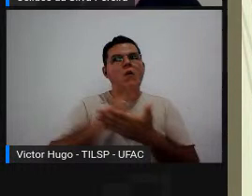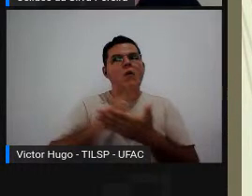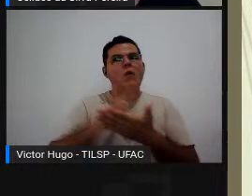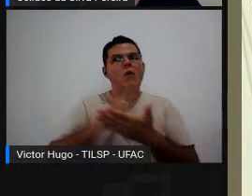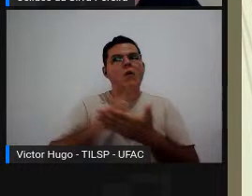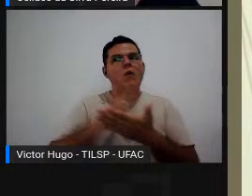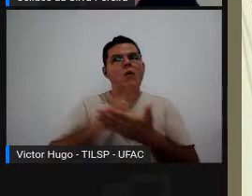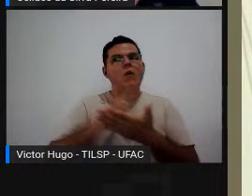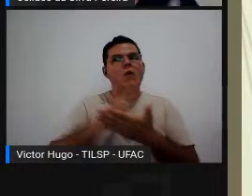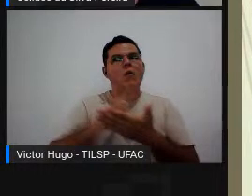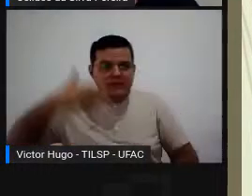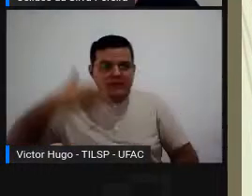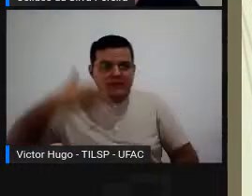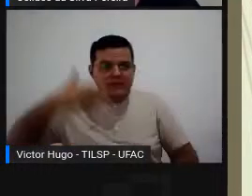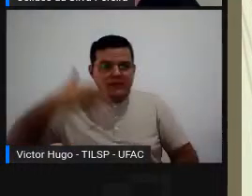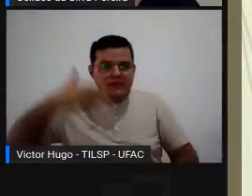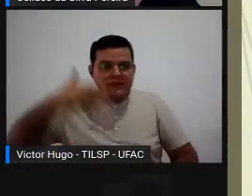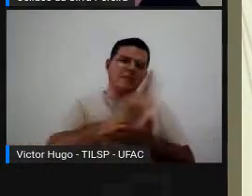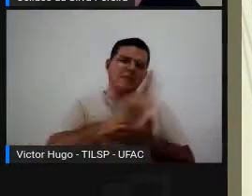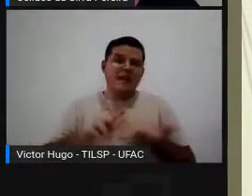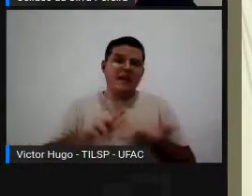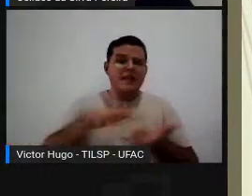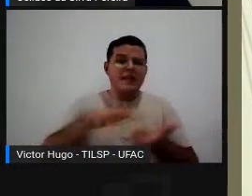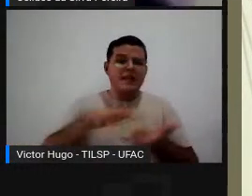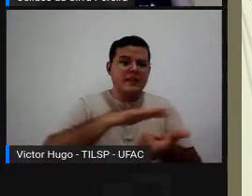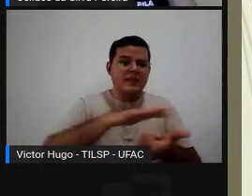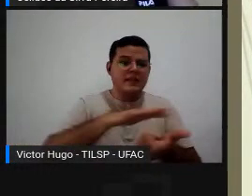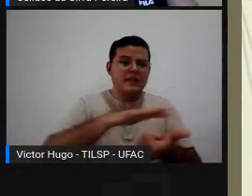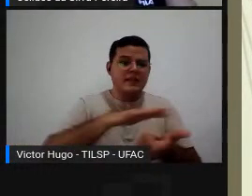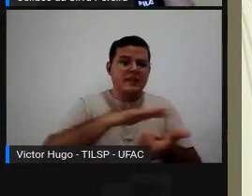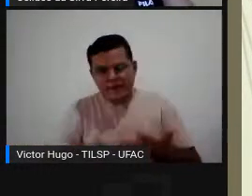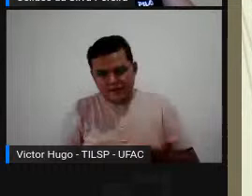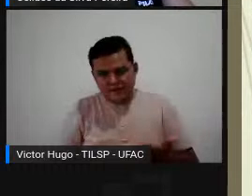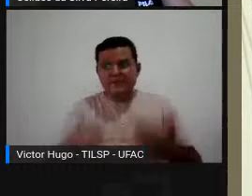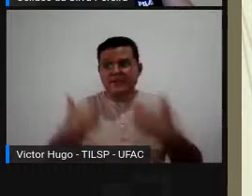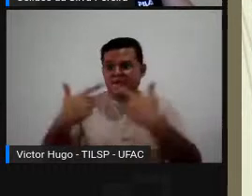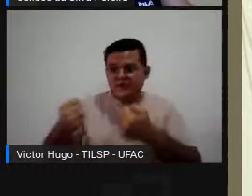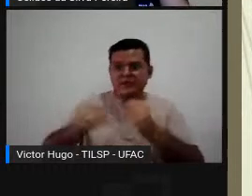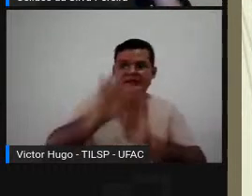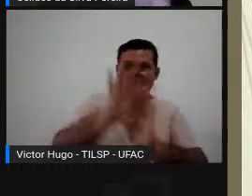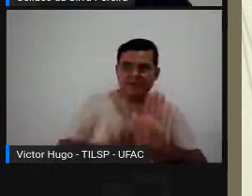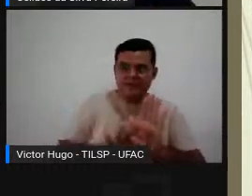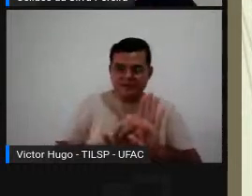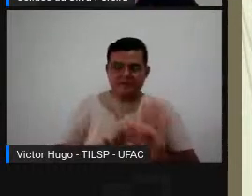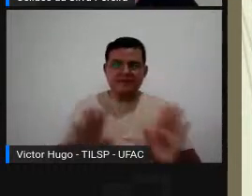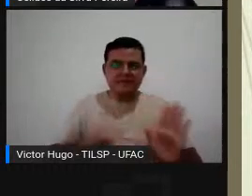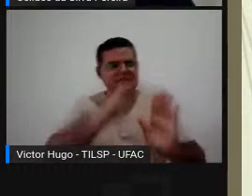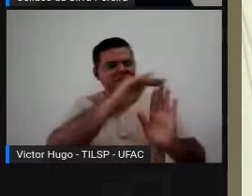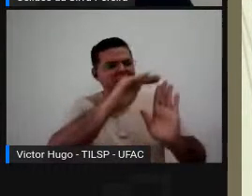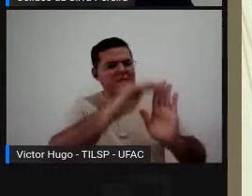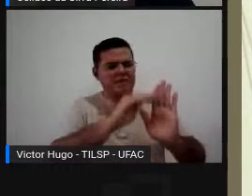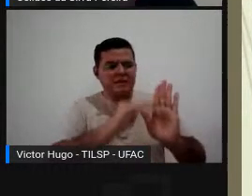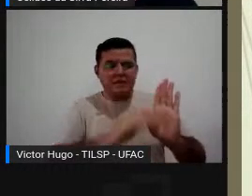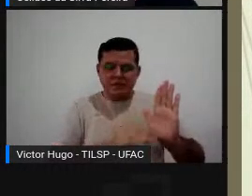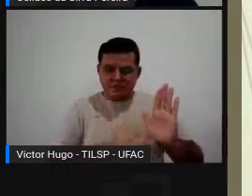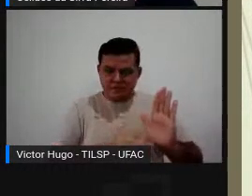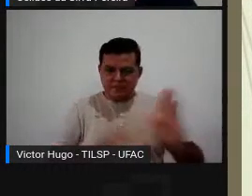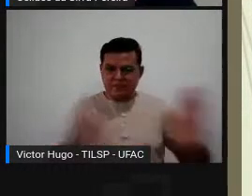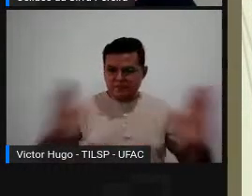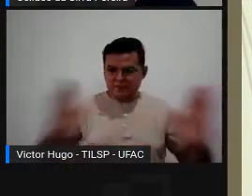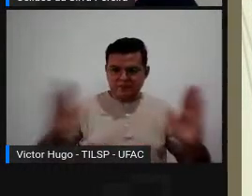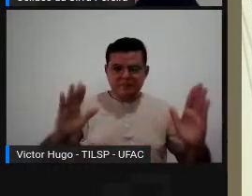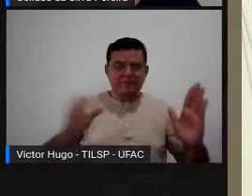em voga hoje também, a linguística de texto que esteve presente desde a década de 90, o interacionismo sócio